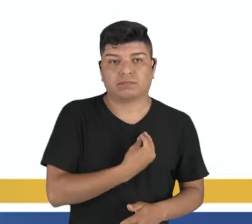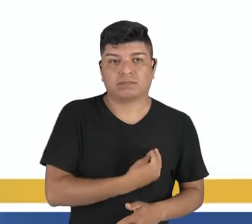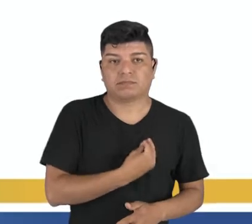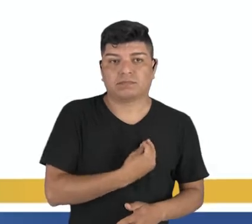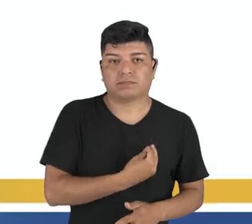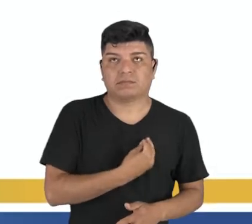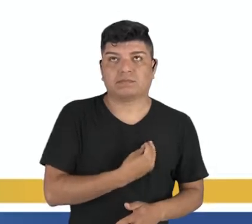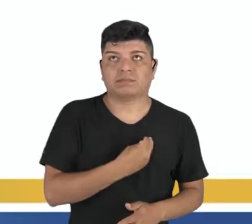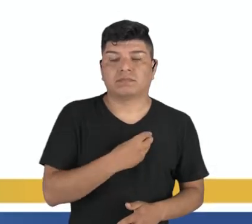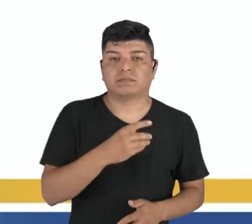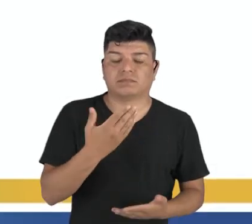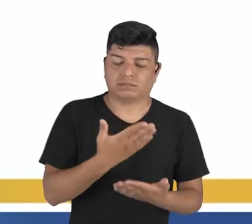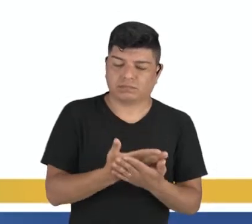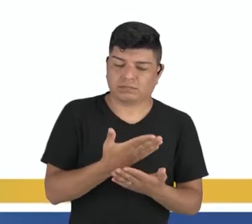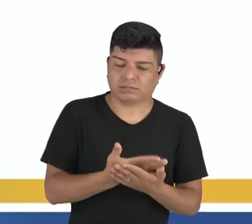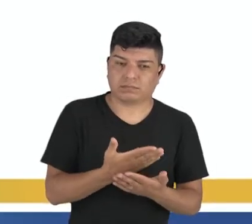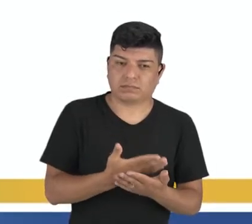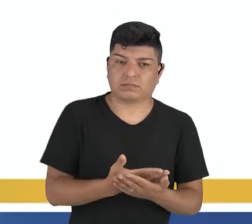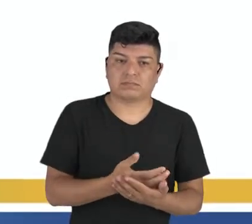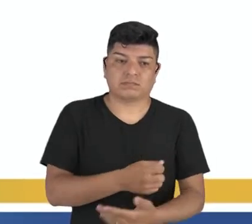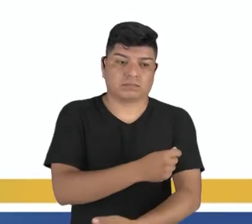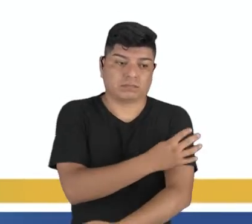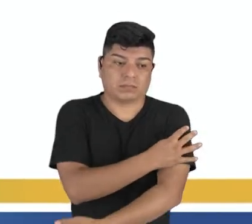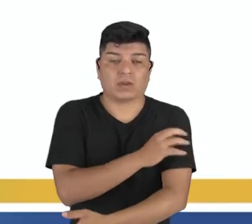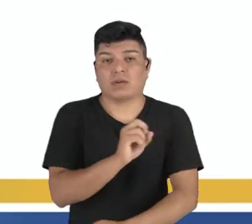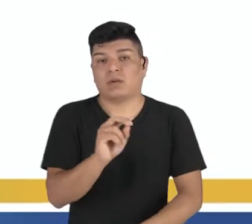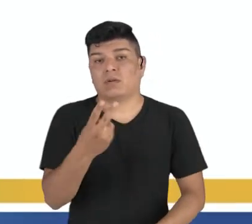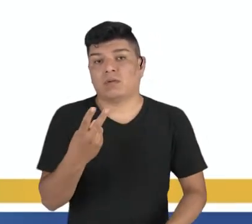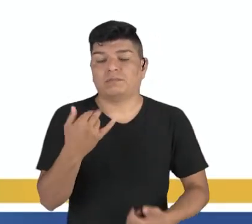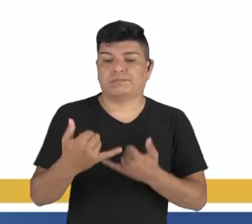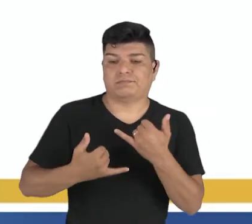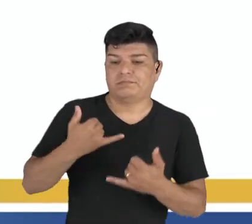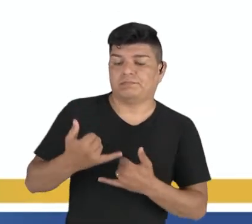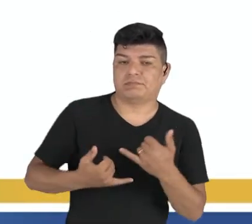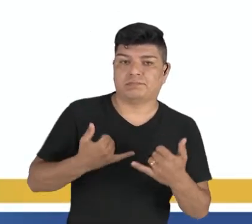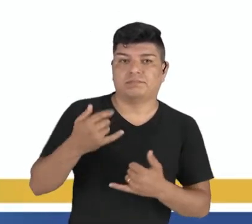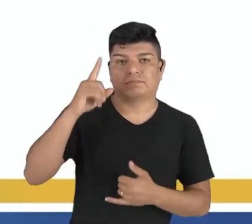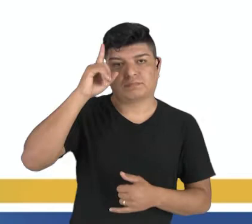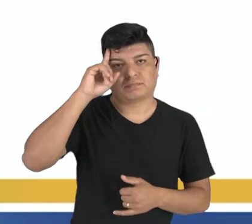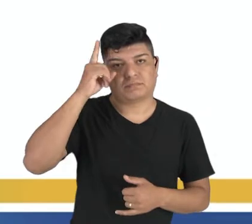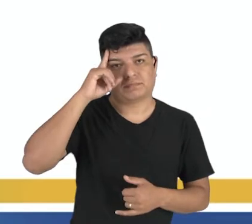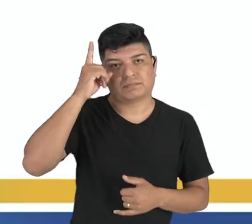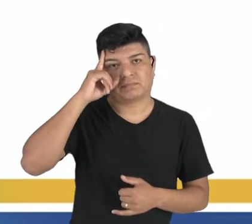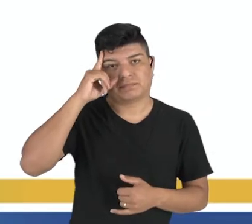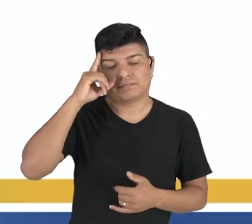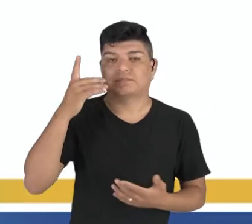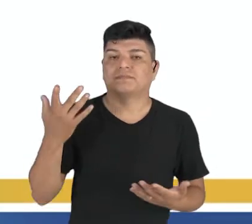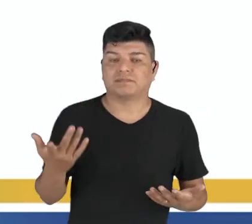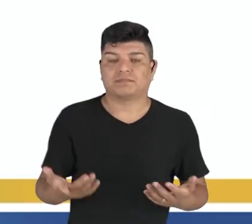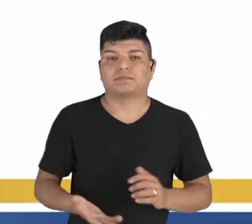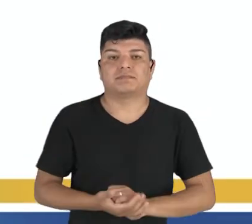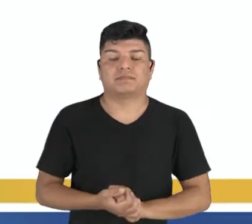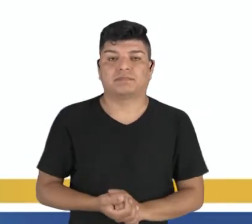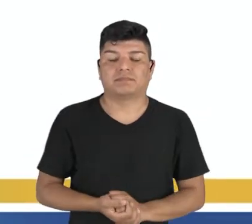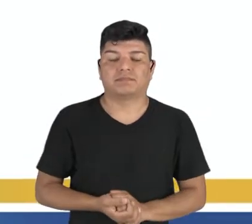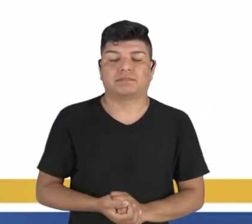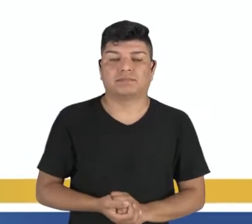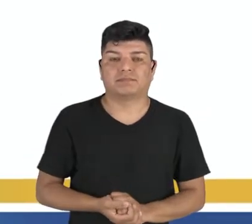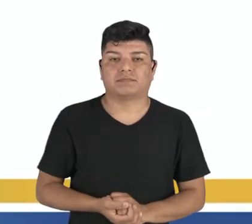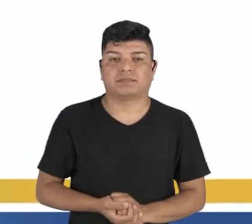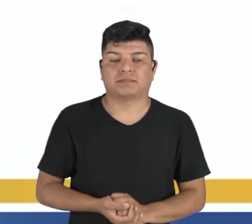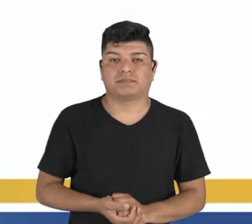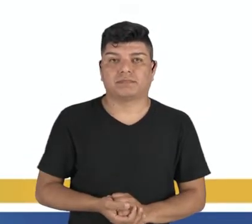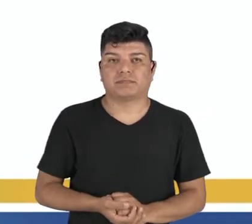vivenciaram quando estudaram lá no Fundamental, ou em algumas brincadeiras de rotina, no seu dia a dia.